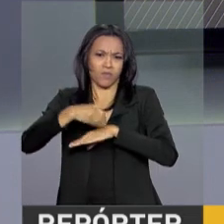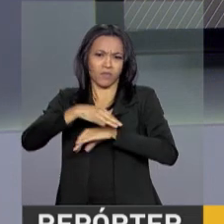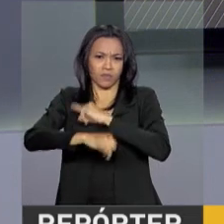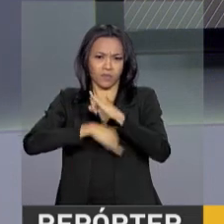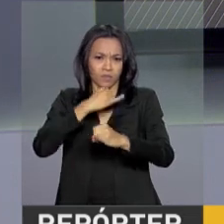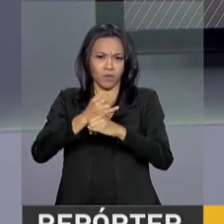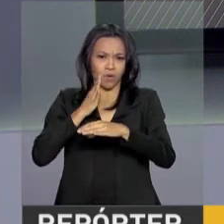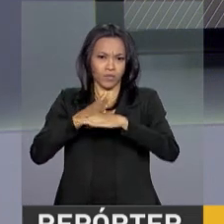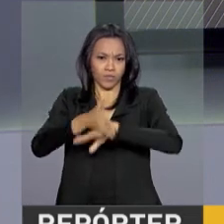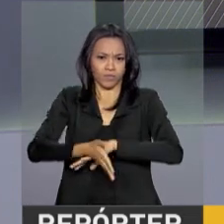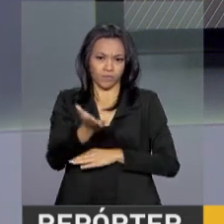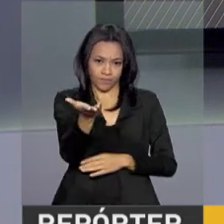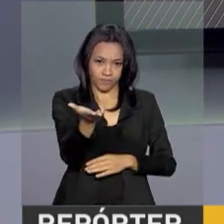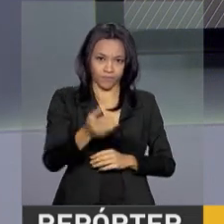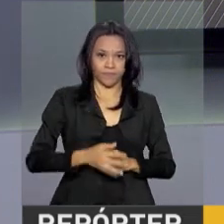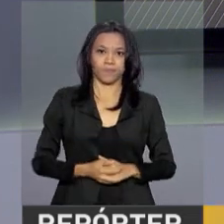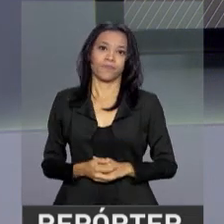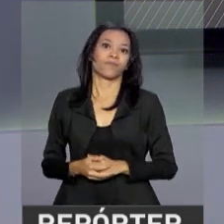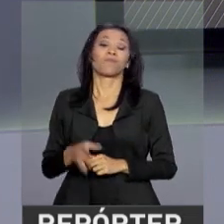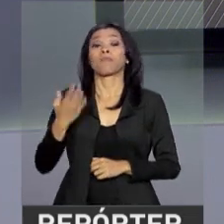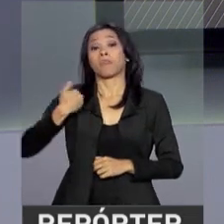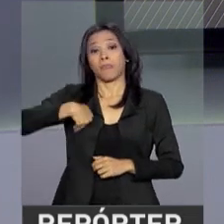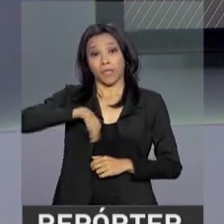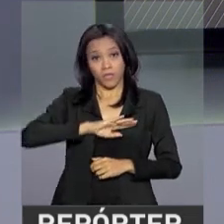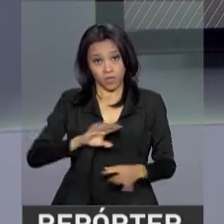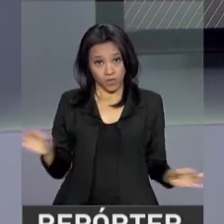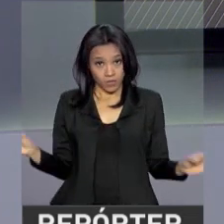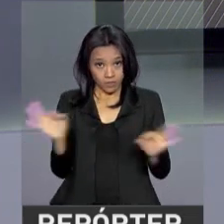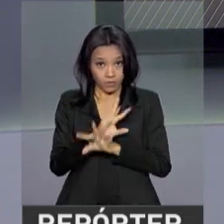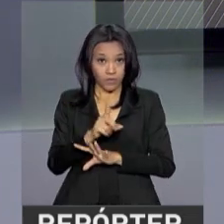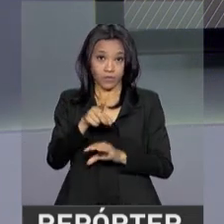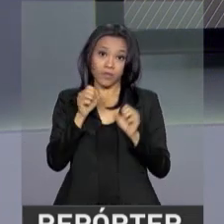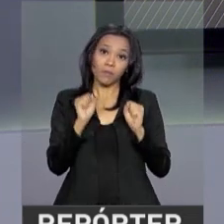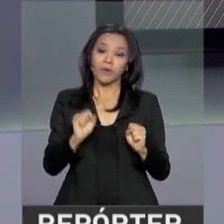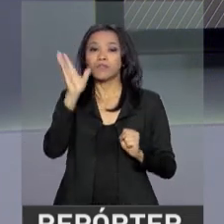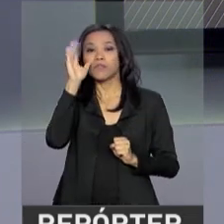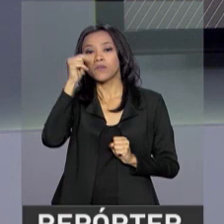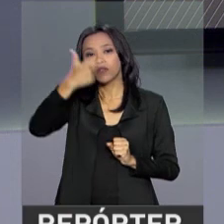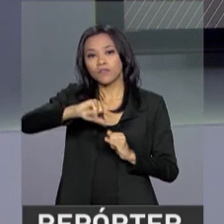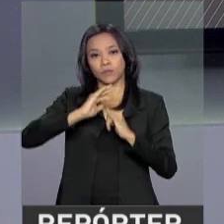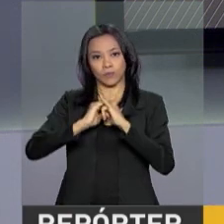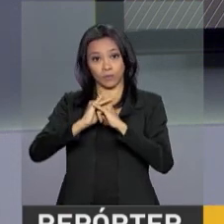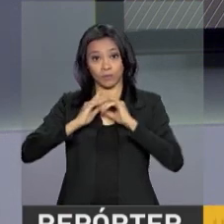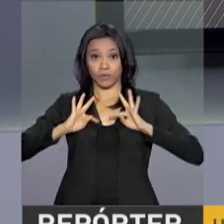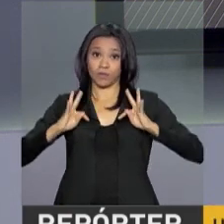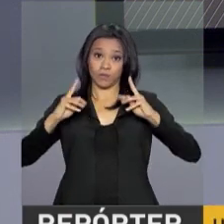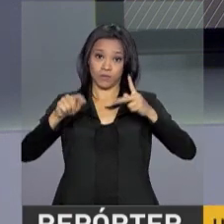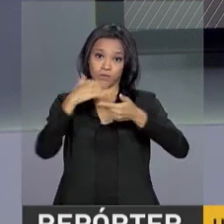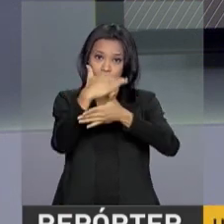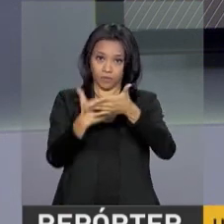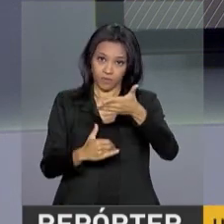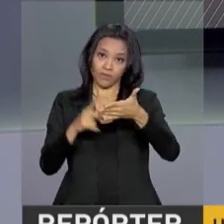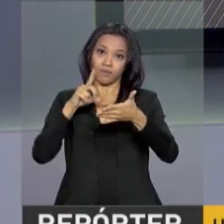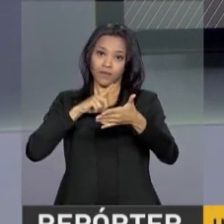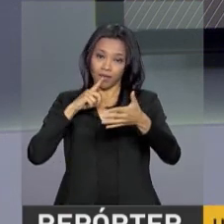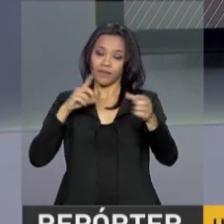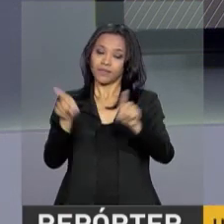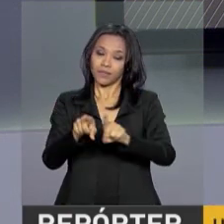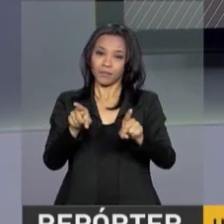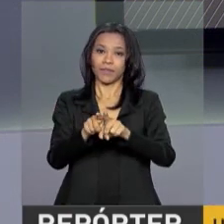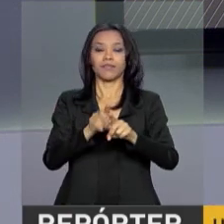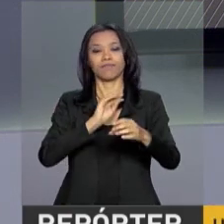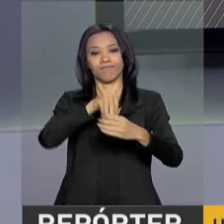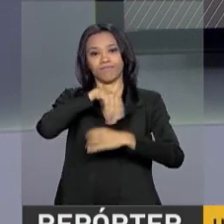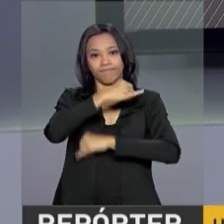do ministério da educação e nós ficamos por aqui você pode rever as reportagens no youtube e toda nossa programação também está na